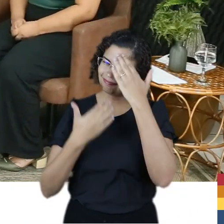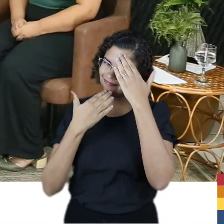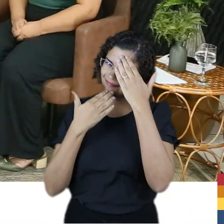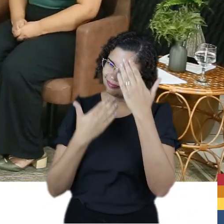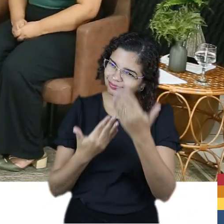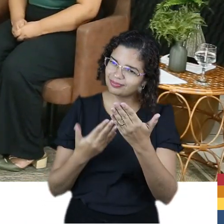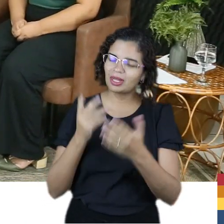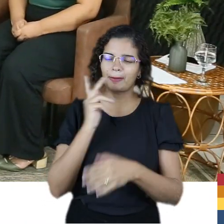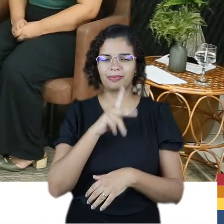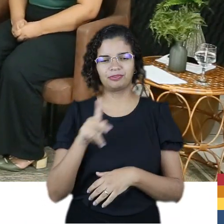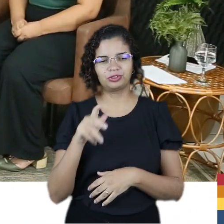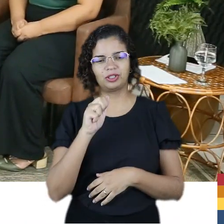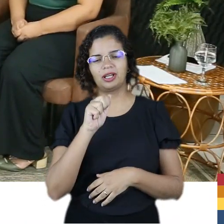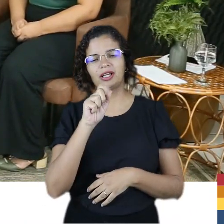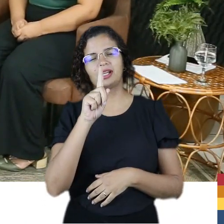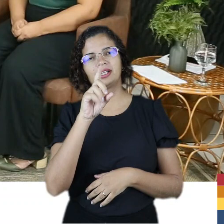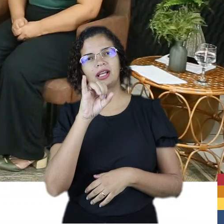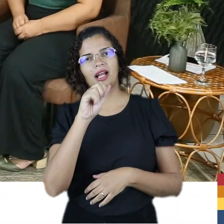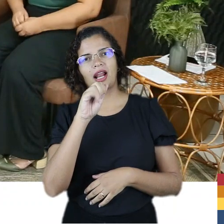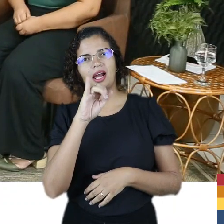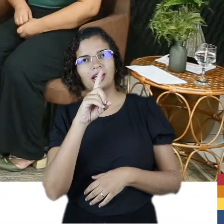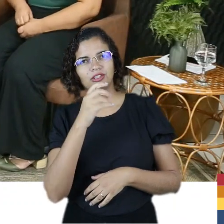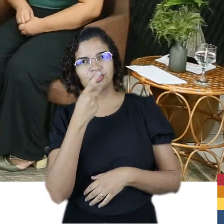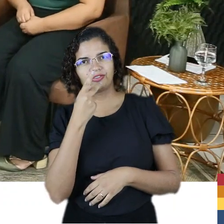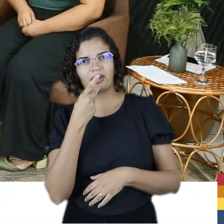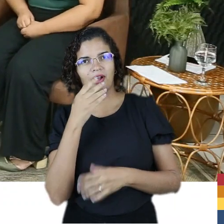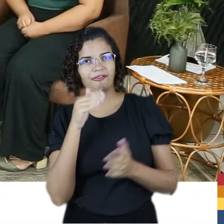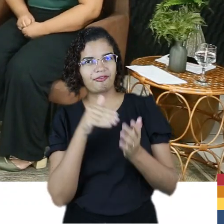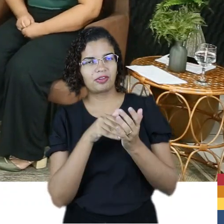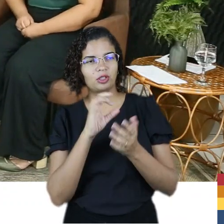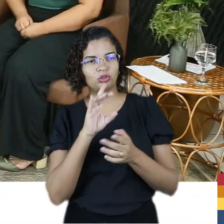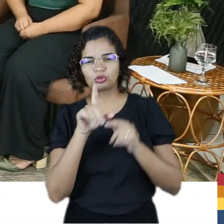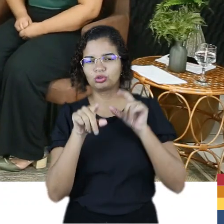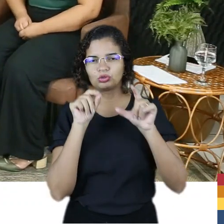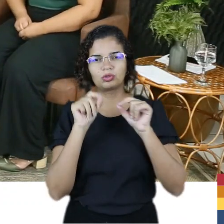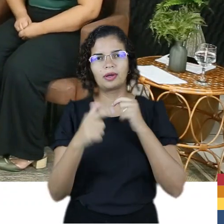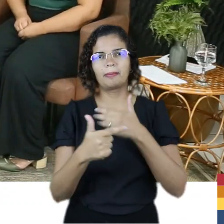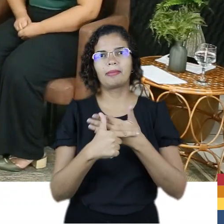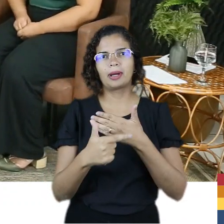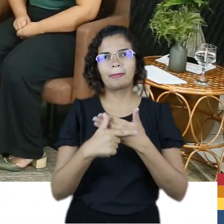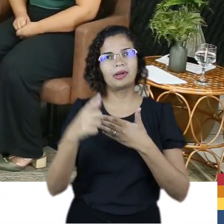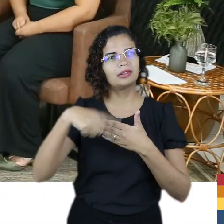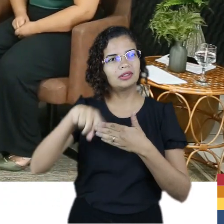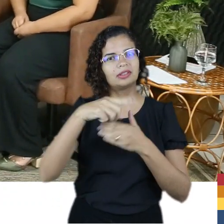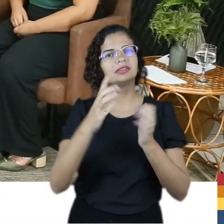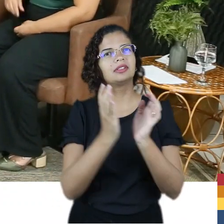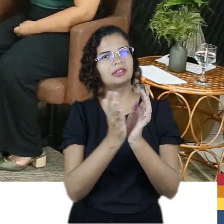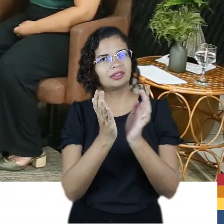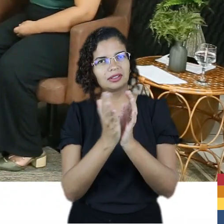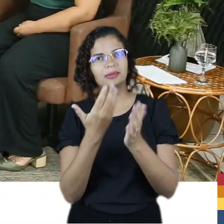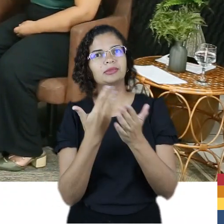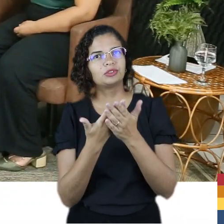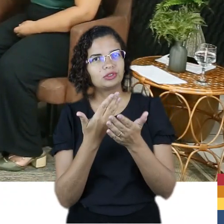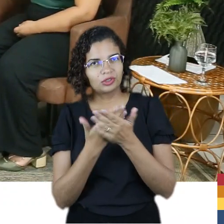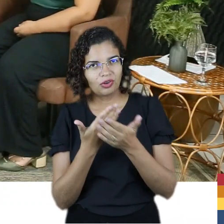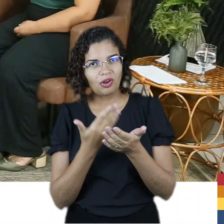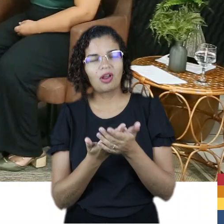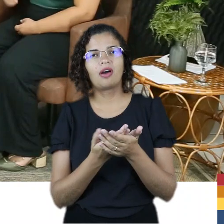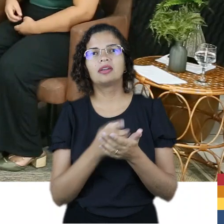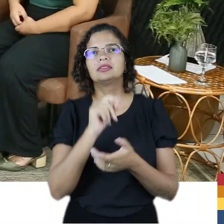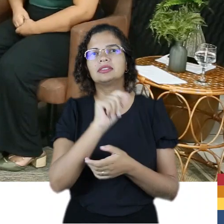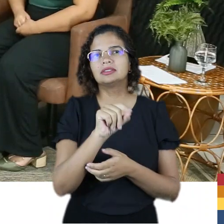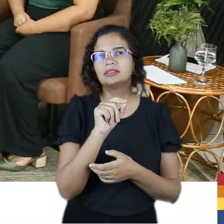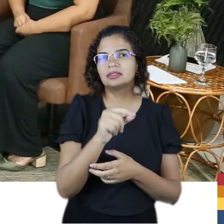ela vem muito para destacar né o papel das nossas equipes escolares né na consecução né do proposto para os itinerários